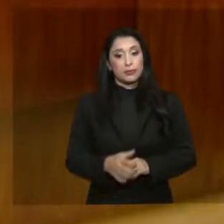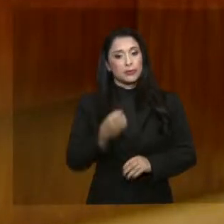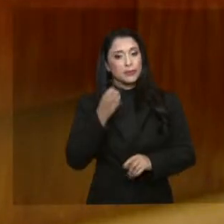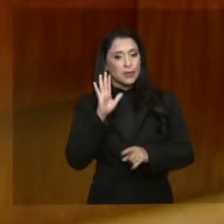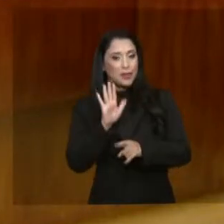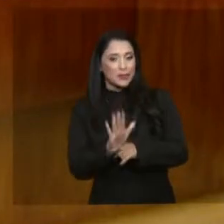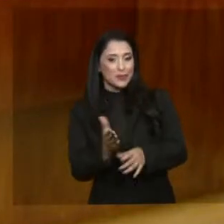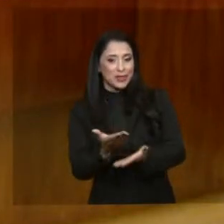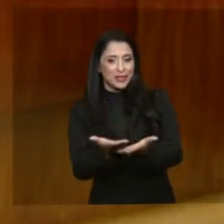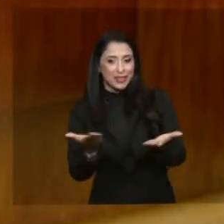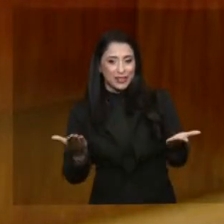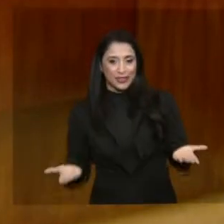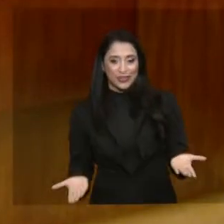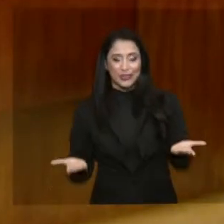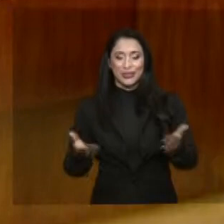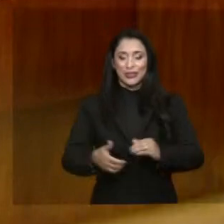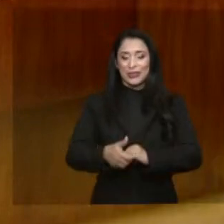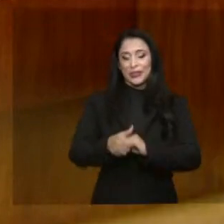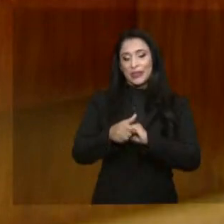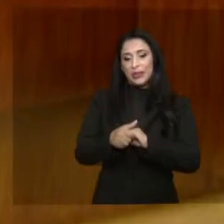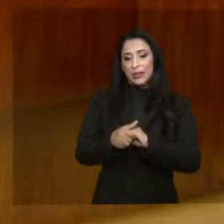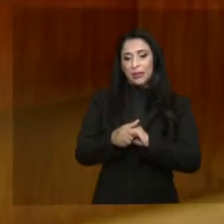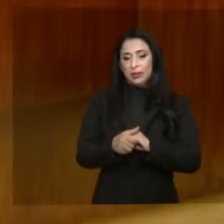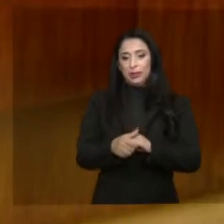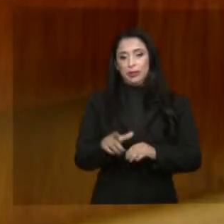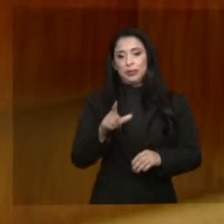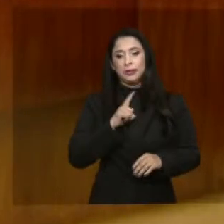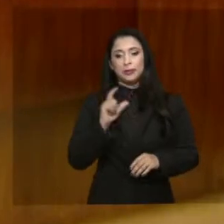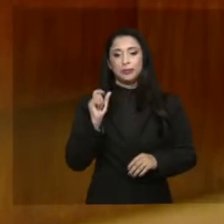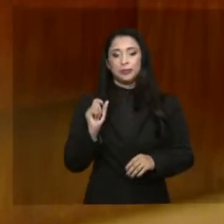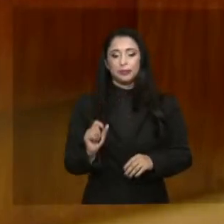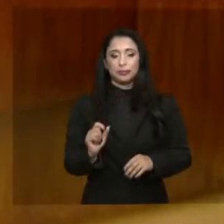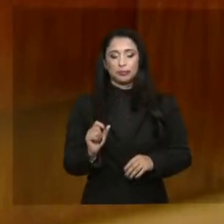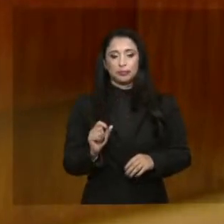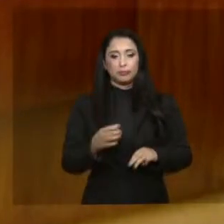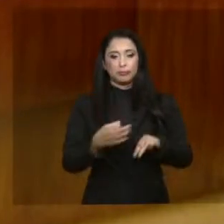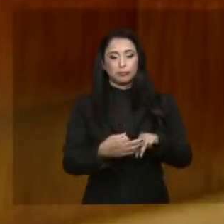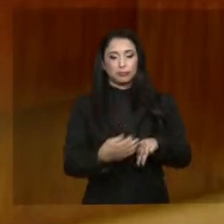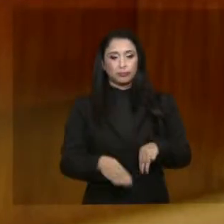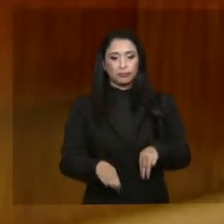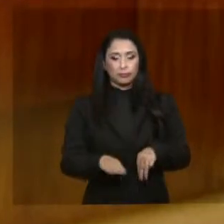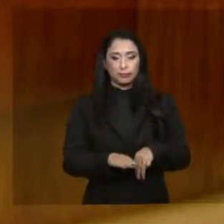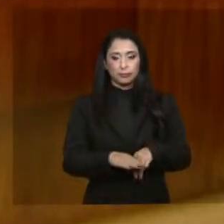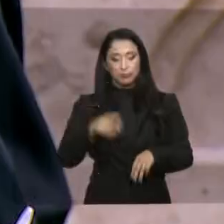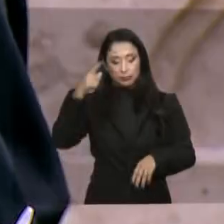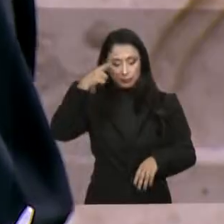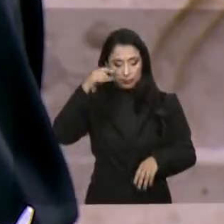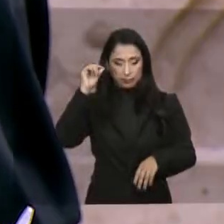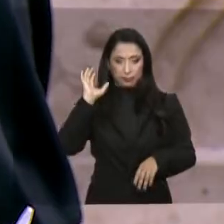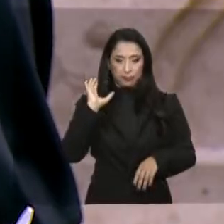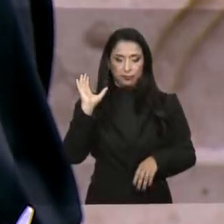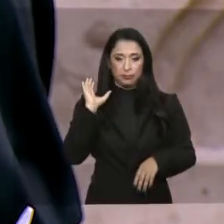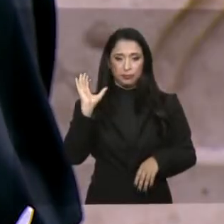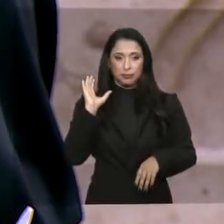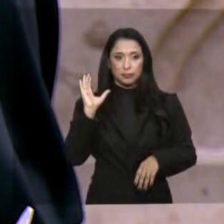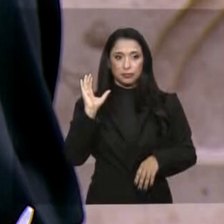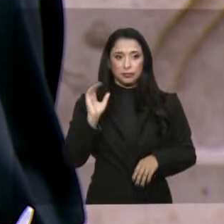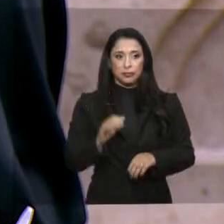Boa tarde a todos e a todas. Cumprimento Vossa Excelência, senhora ministra Rosa Weber, presidente da Suprema